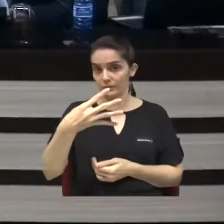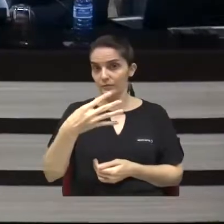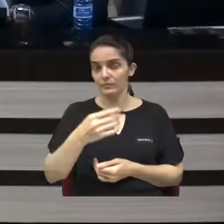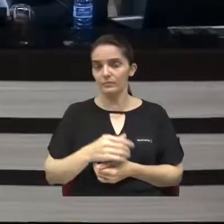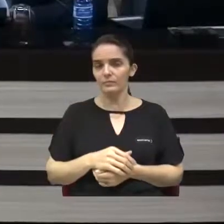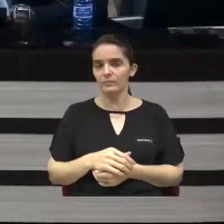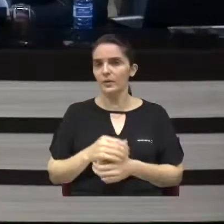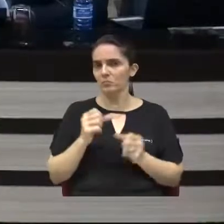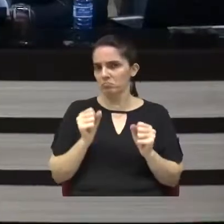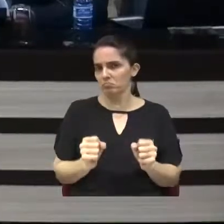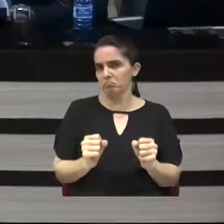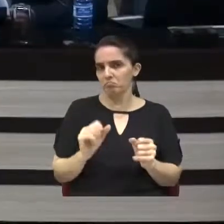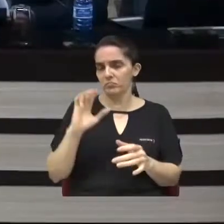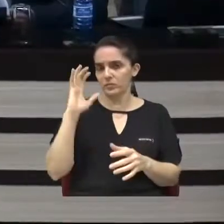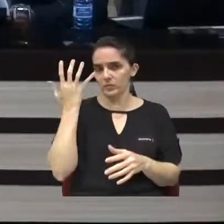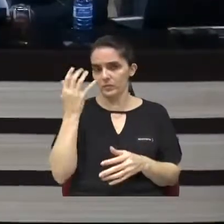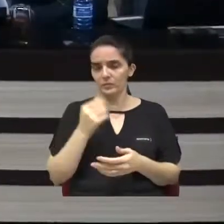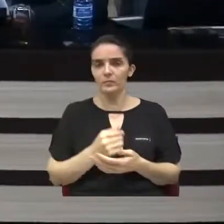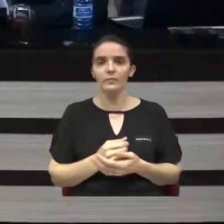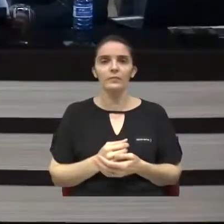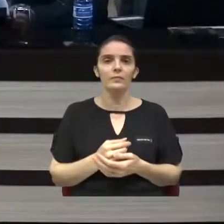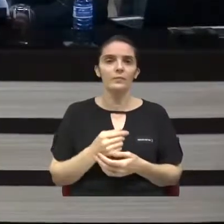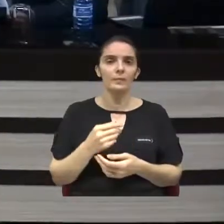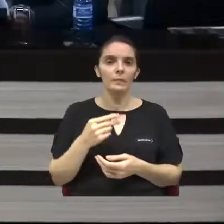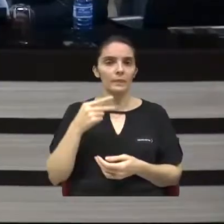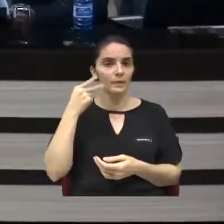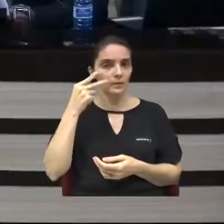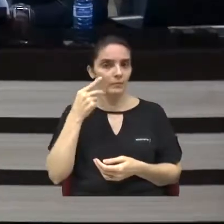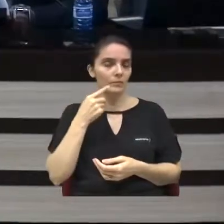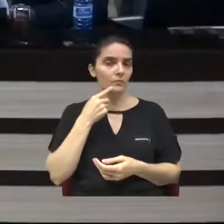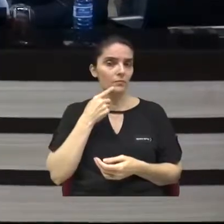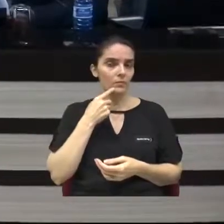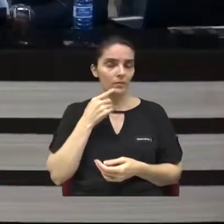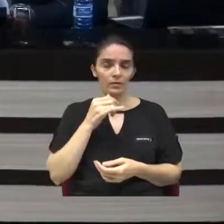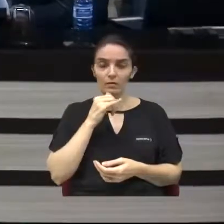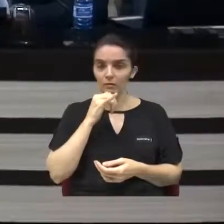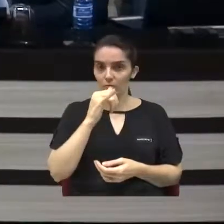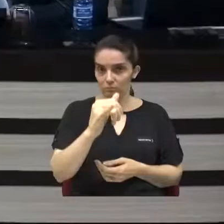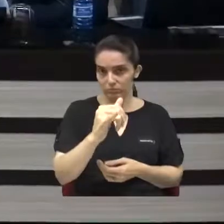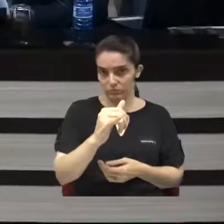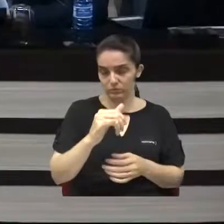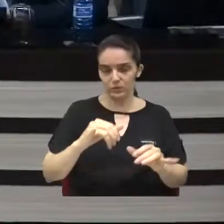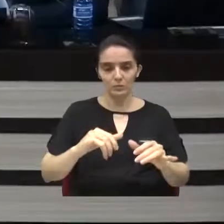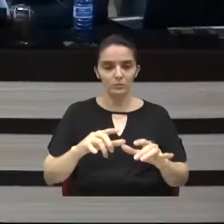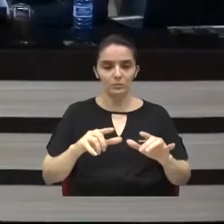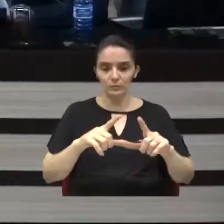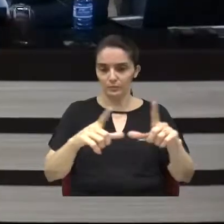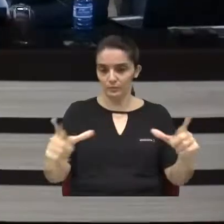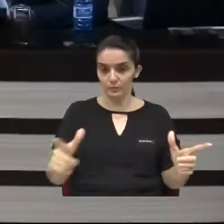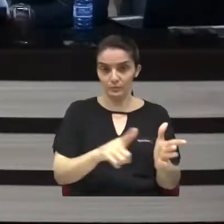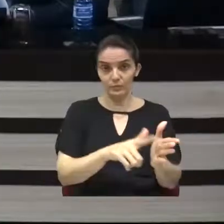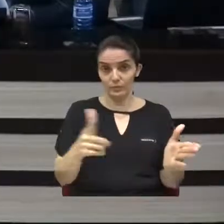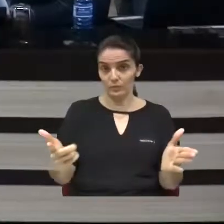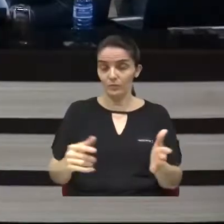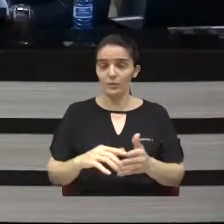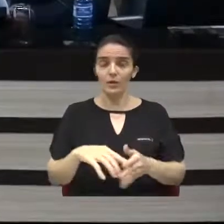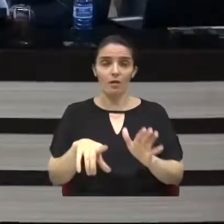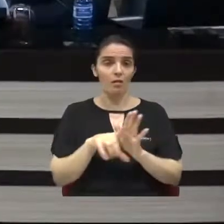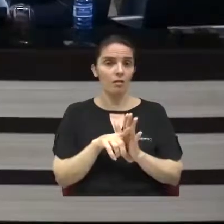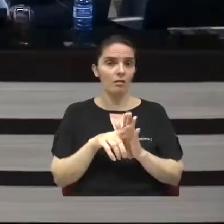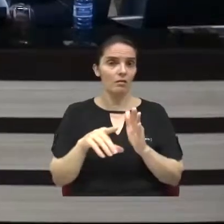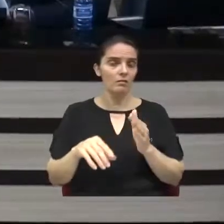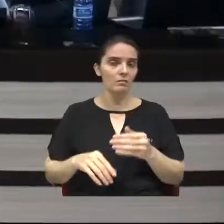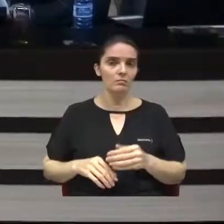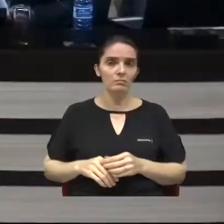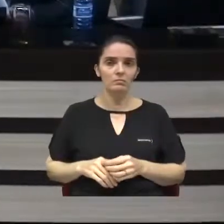Poderia, de certo, o preclaro vereador, após a sanção e a publicação da lei complementar aqui tratada, até mesmo questioná-la no âmbito